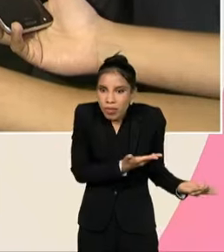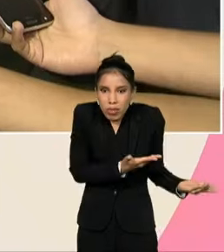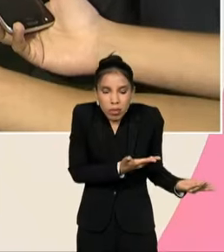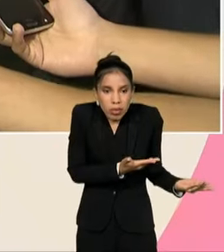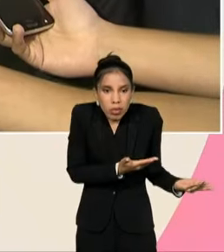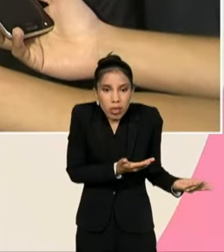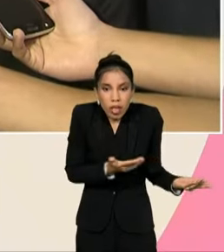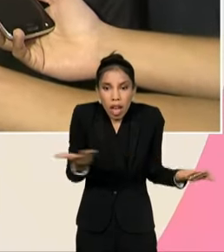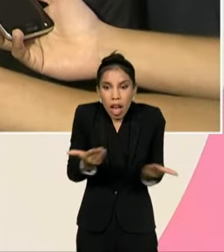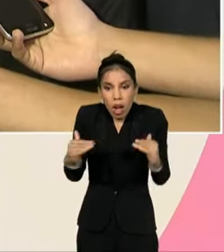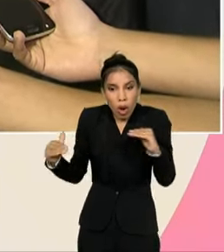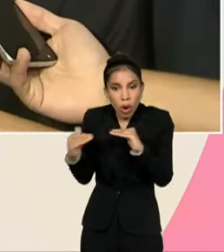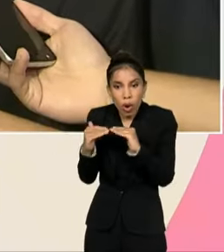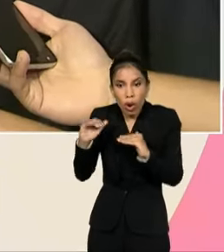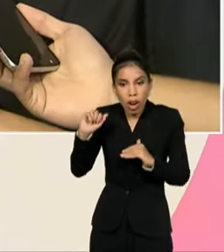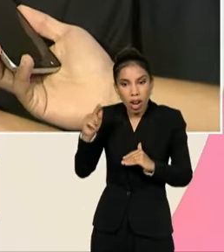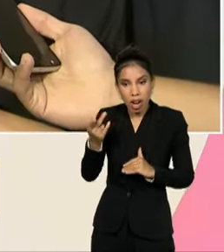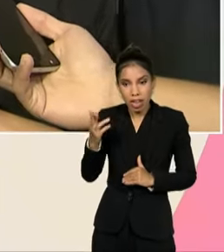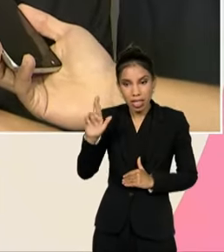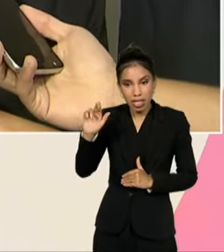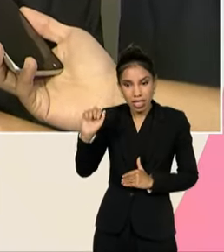quero concordar com o André, assim, eu acho que